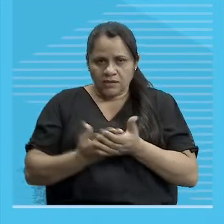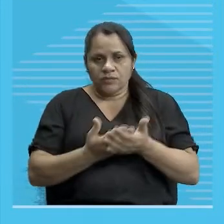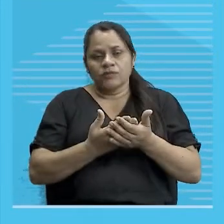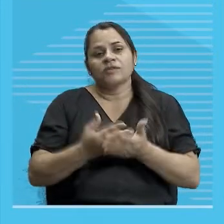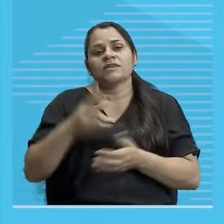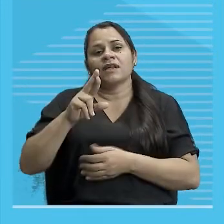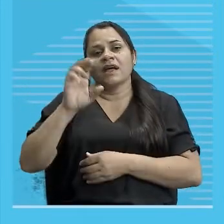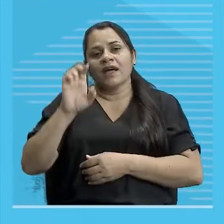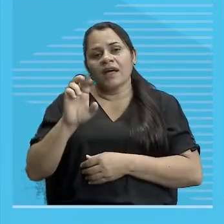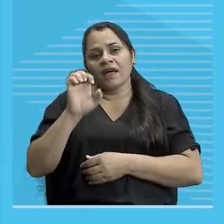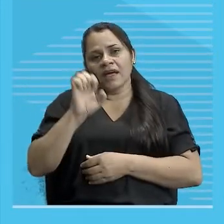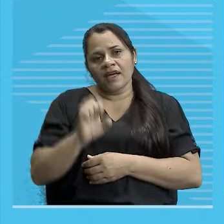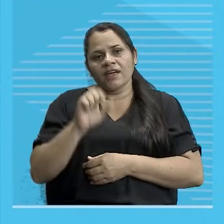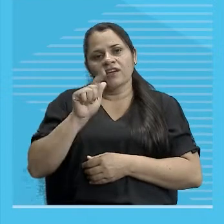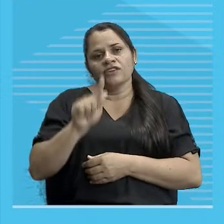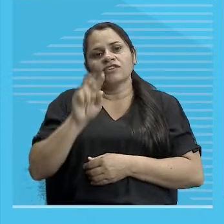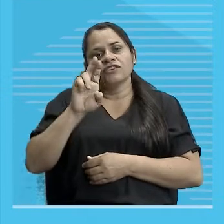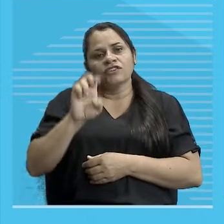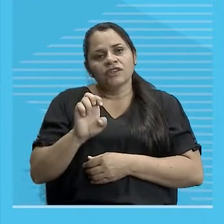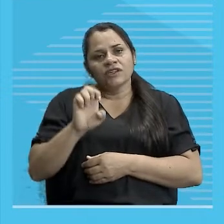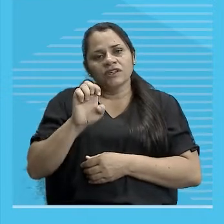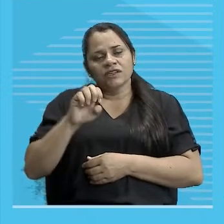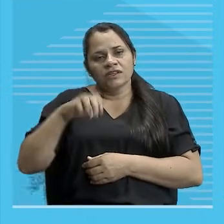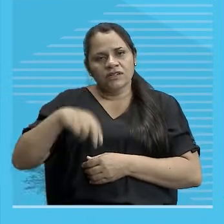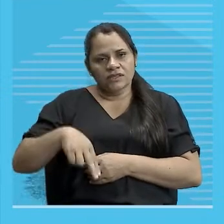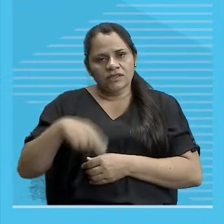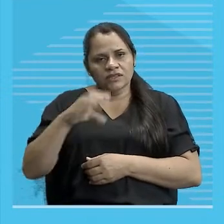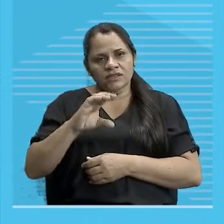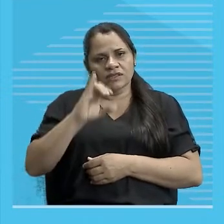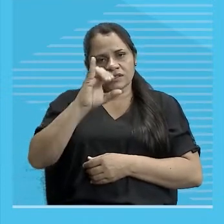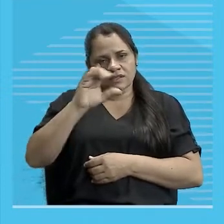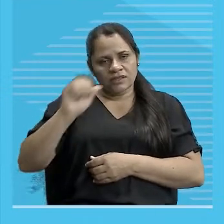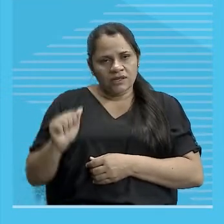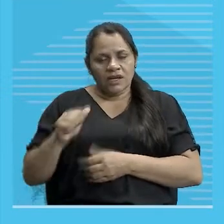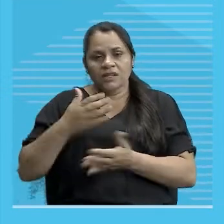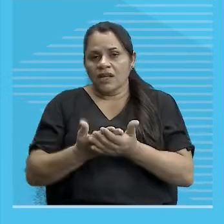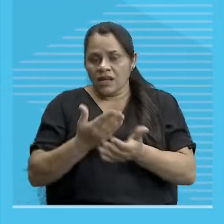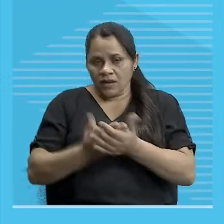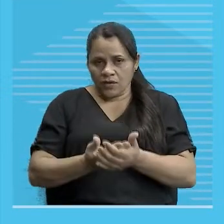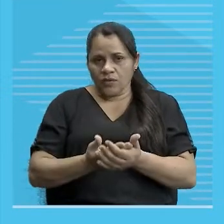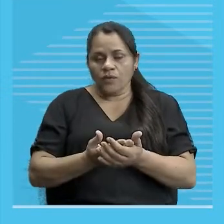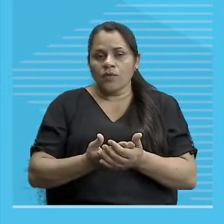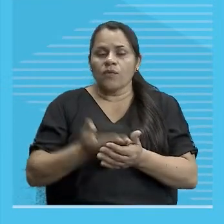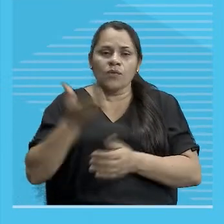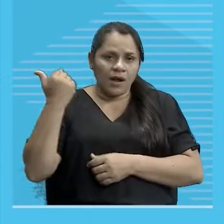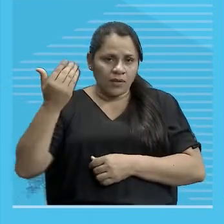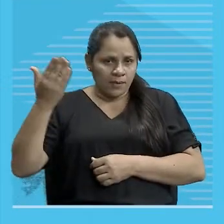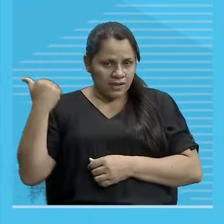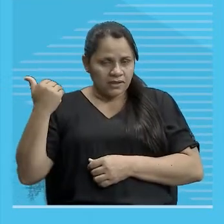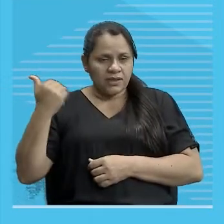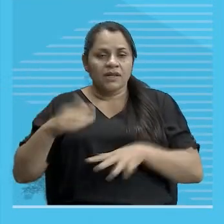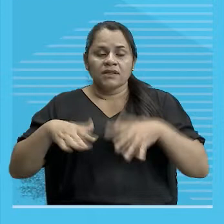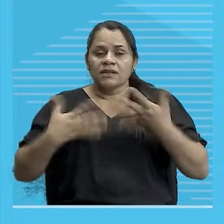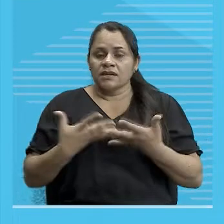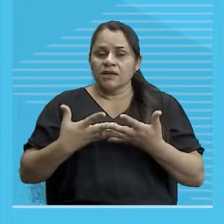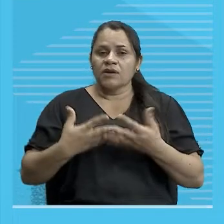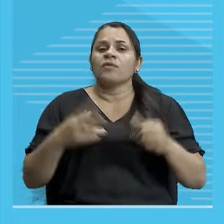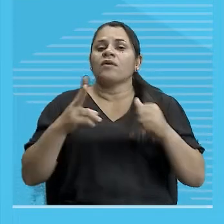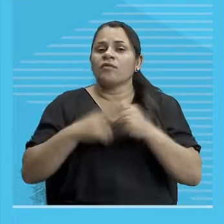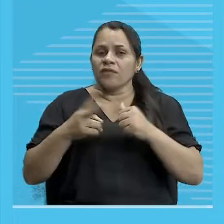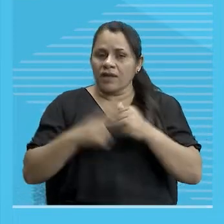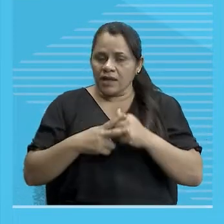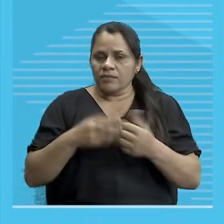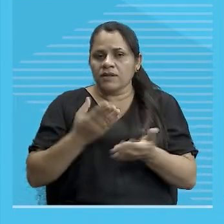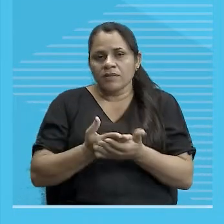bacana de regência para vocês e mostramos que é muito importante conhecer o sentido dos nomes, o sentido dos verbos, as